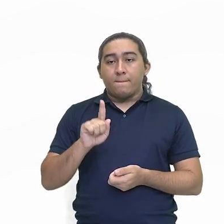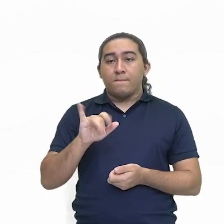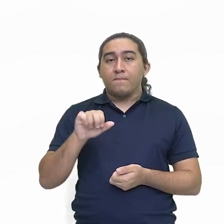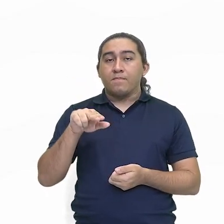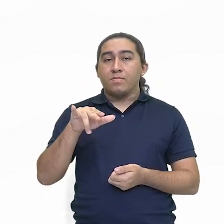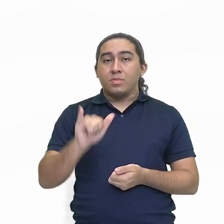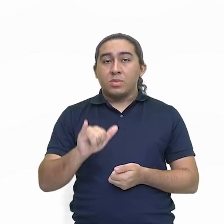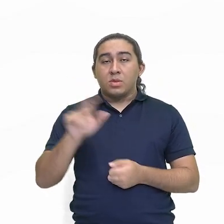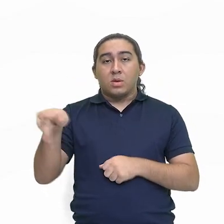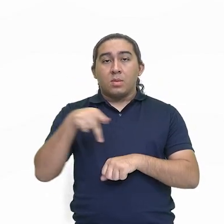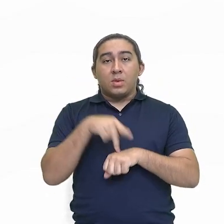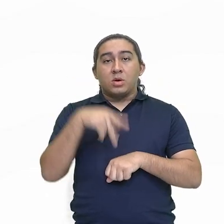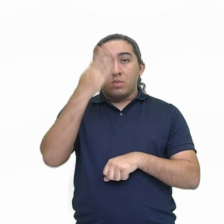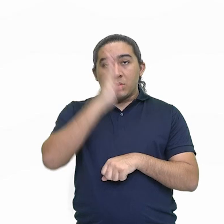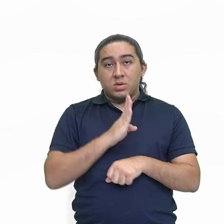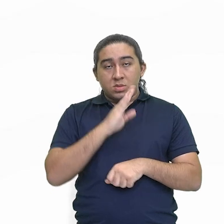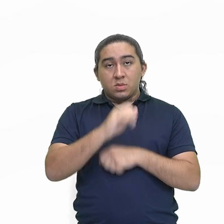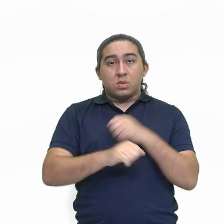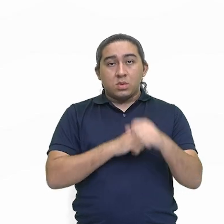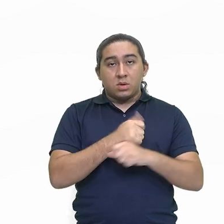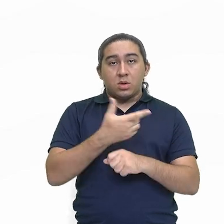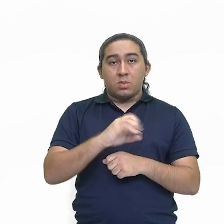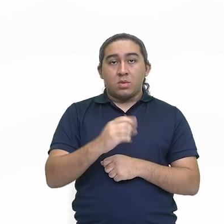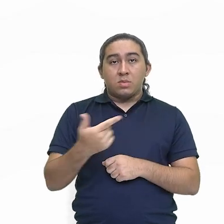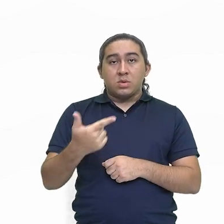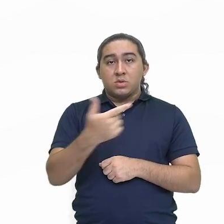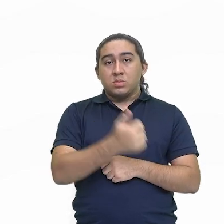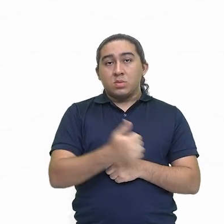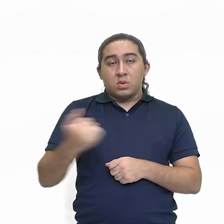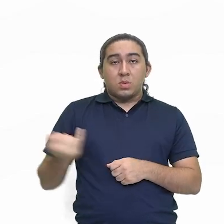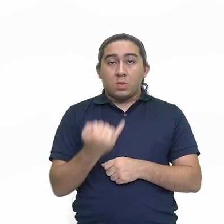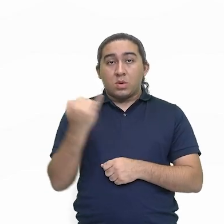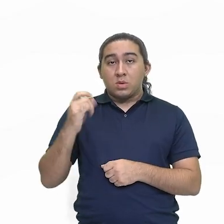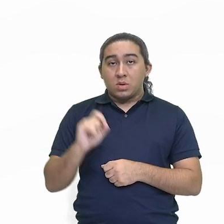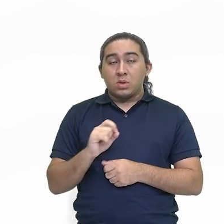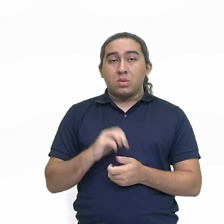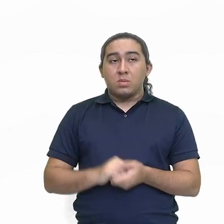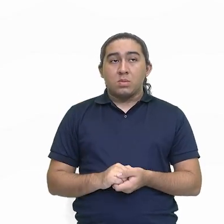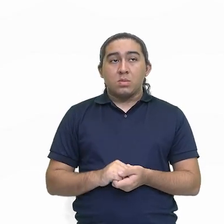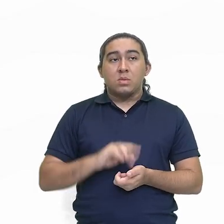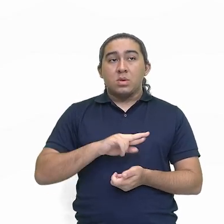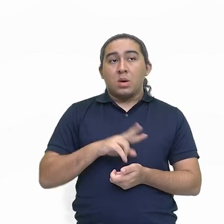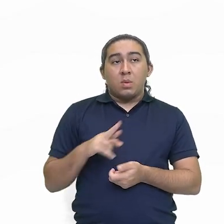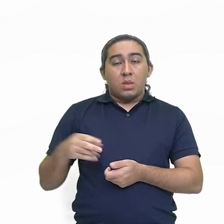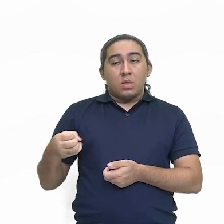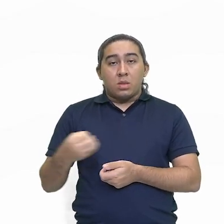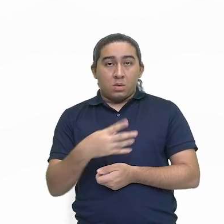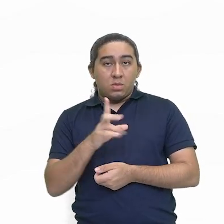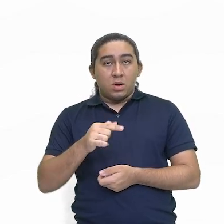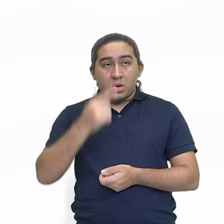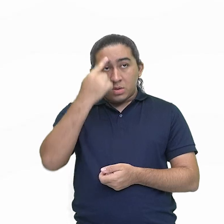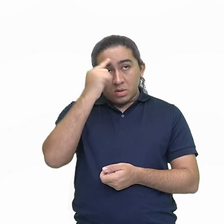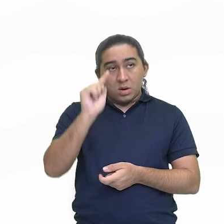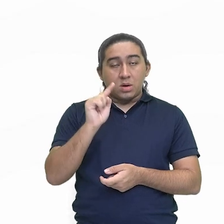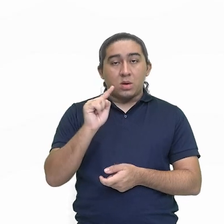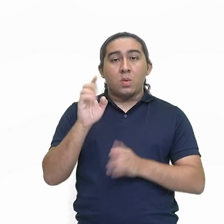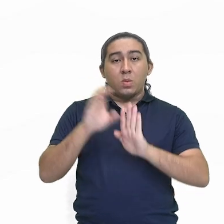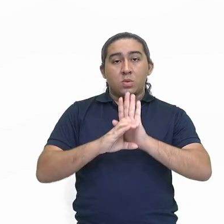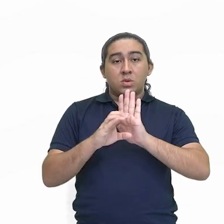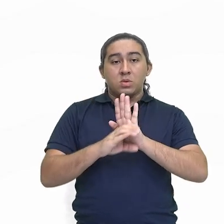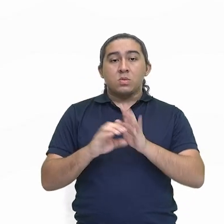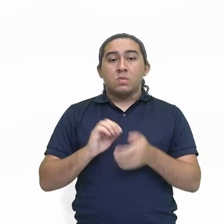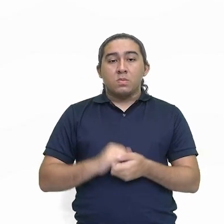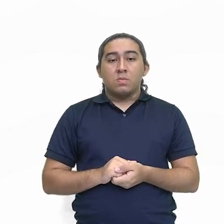de Gini do Brasil em 2021, tá bom, pessoal? O importante aqui não é o dado estar atualizado, o importante aqui é a ideia, né, o conceito. Vamos